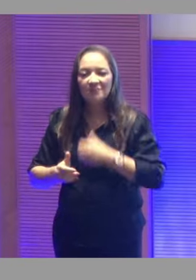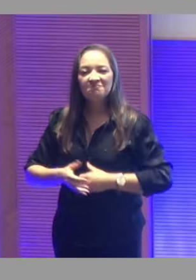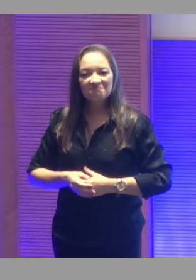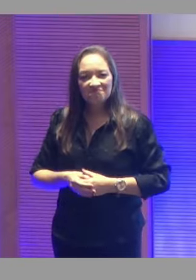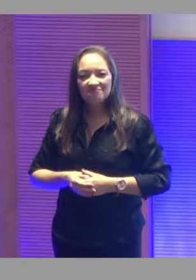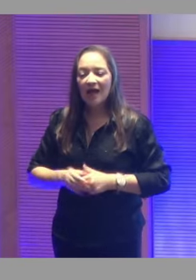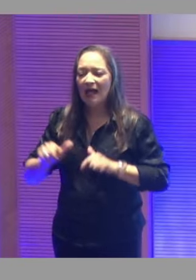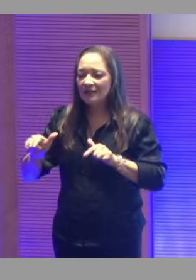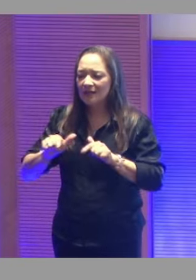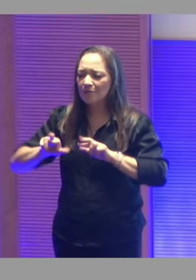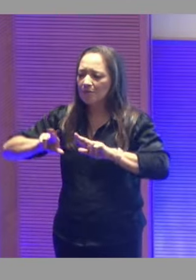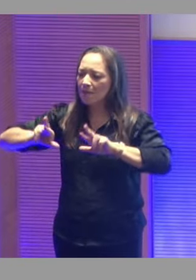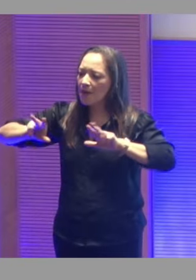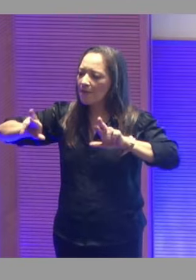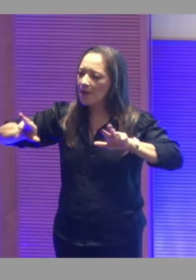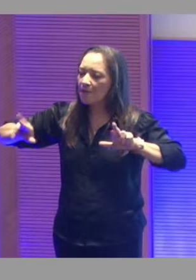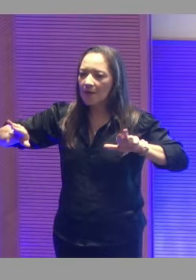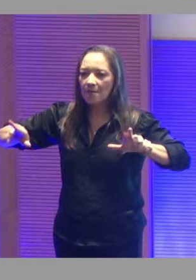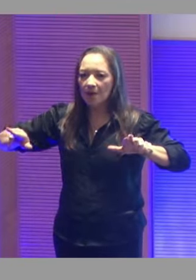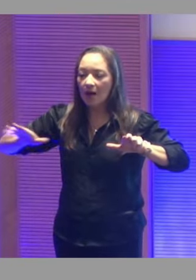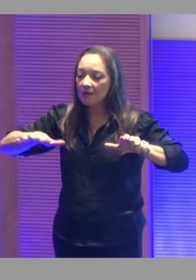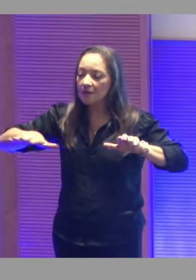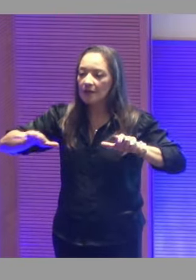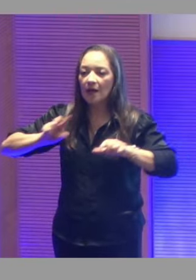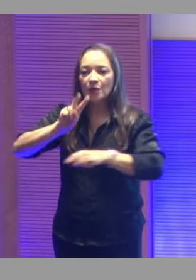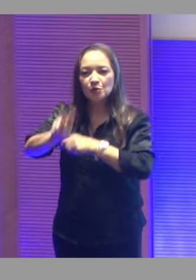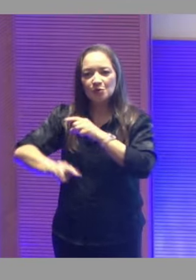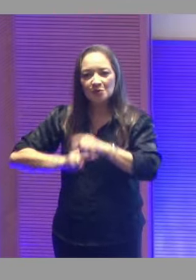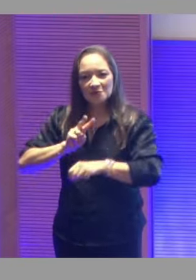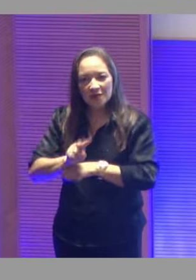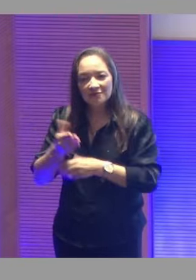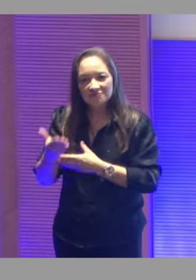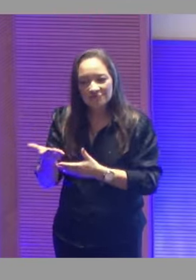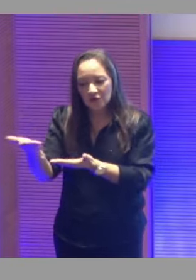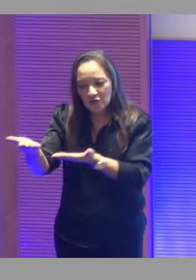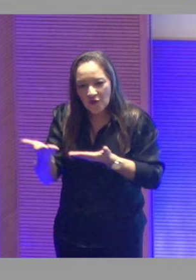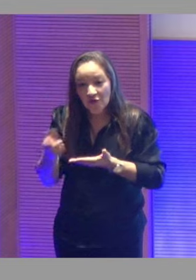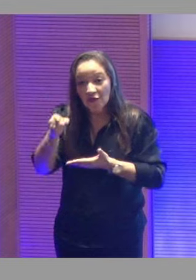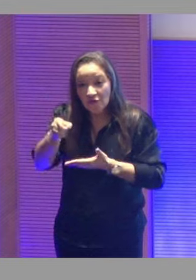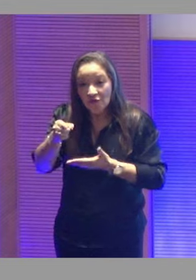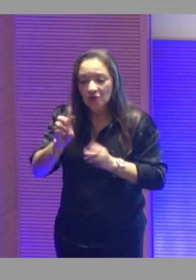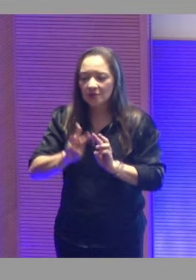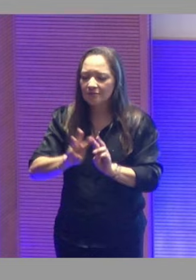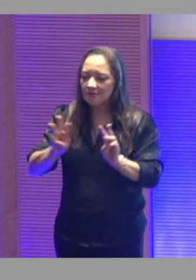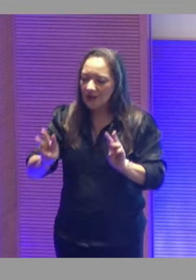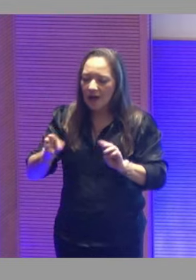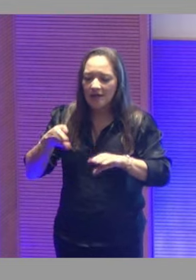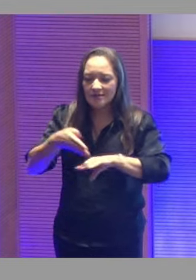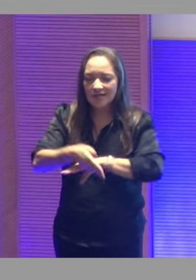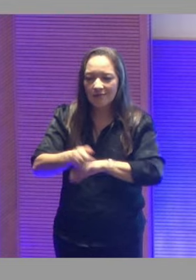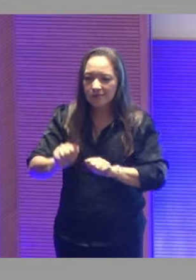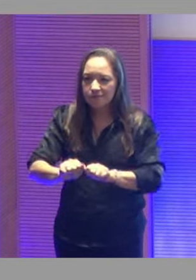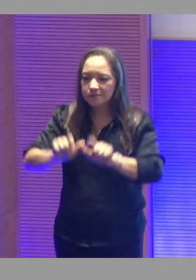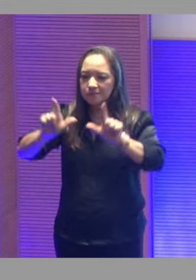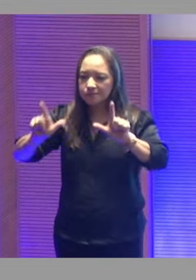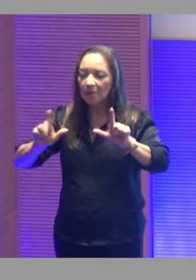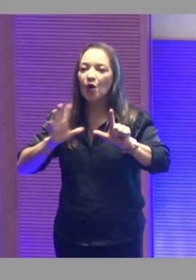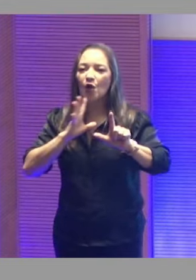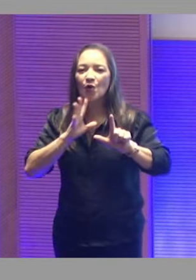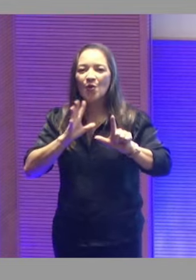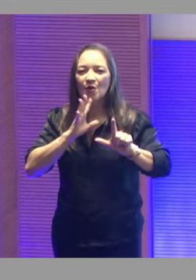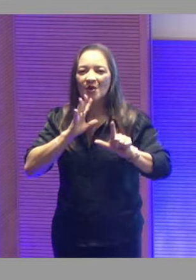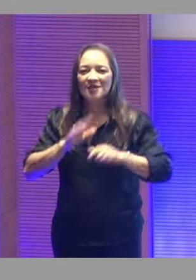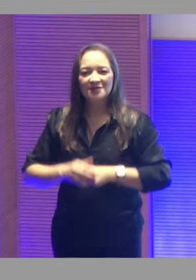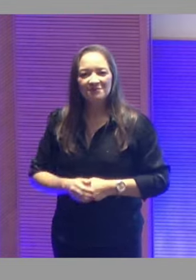mais diversos Campos da sustentabilidade então fica o convite para acessarem o nosso site e conhecerem um pouco mais do